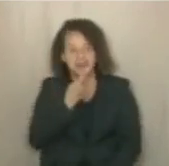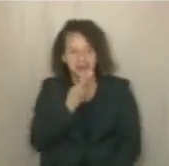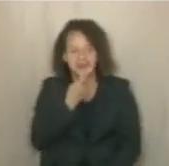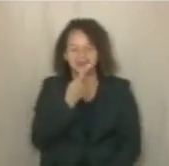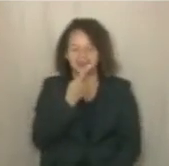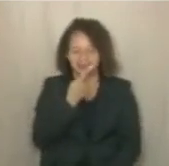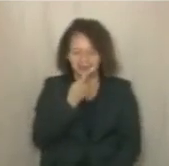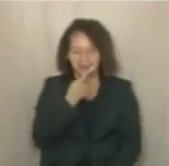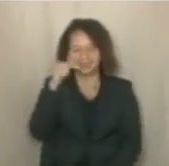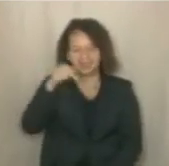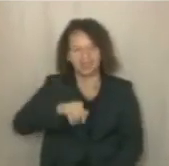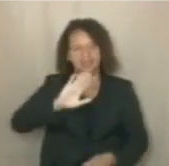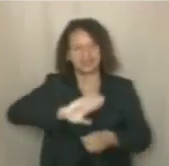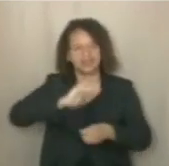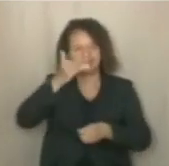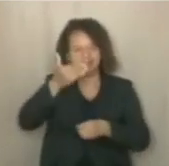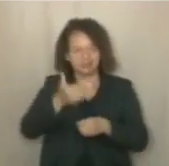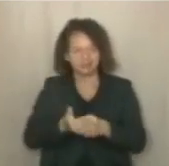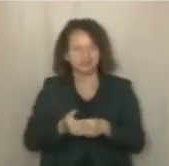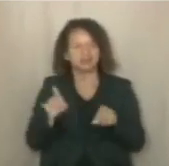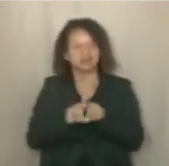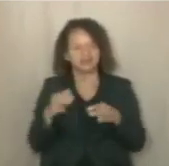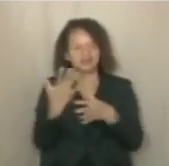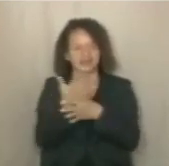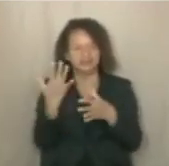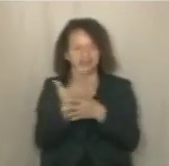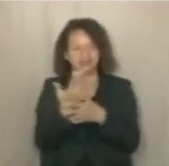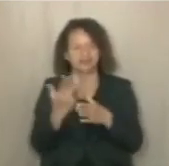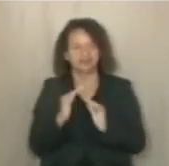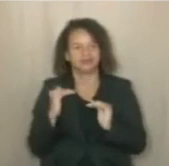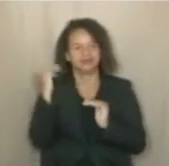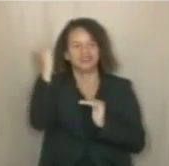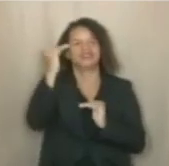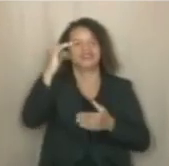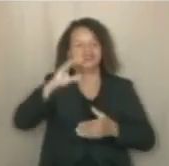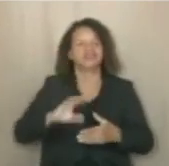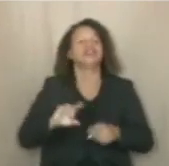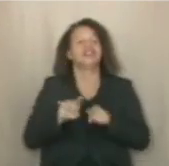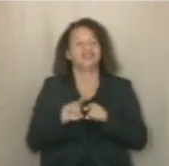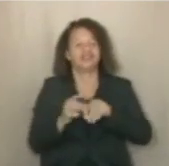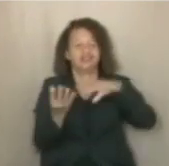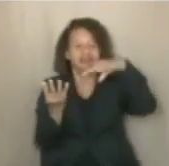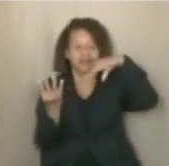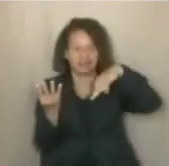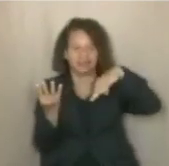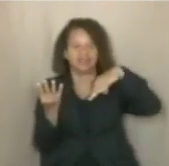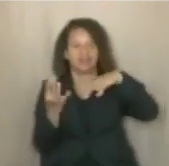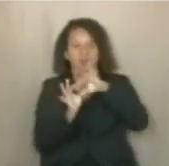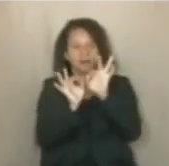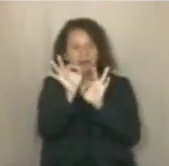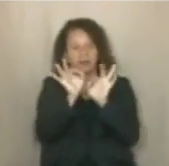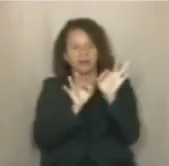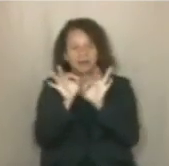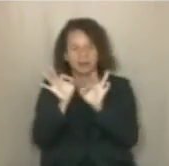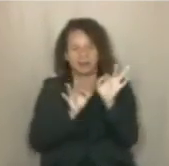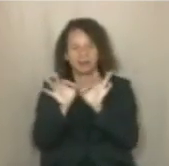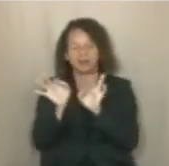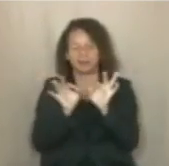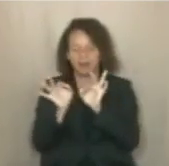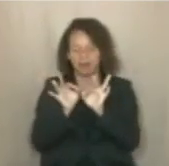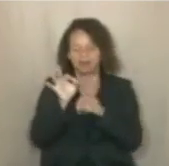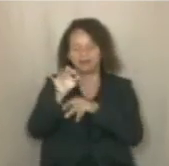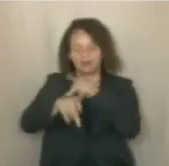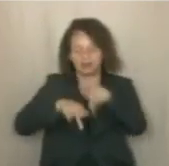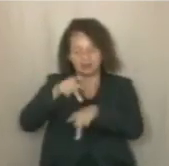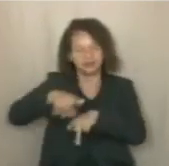é importante o reconhecimento desta cidade, e agora, a nível de Brasília, a nível federal, estaremos articulando, buscando as articulações